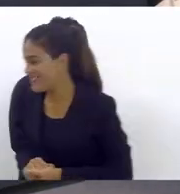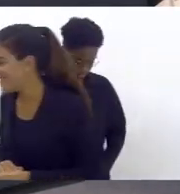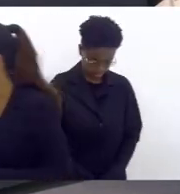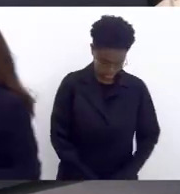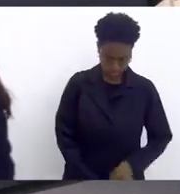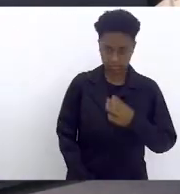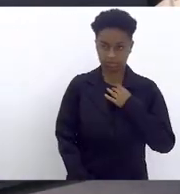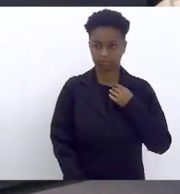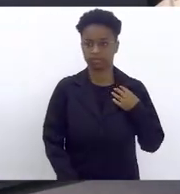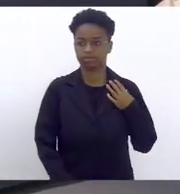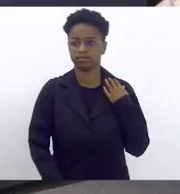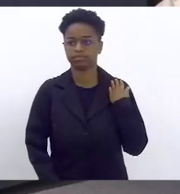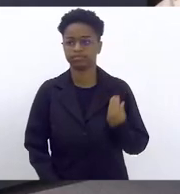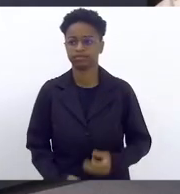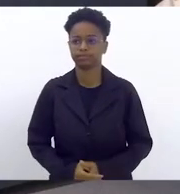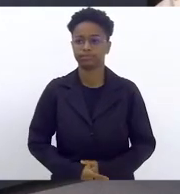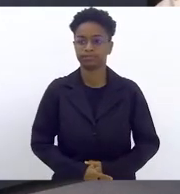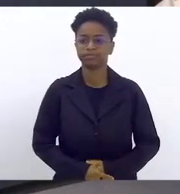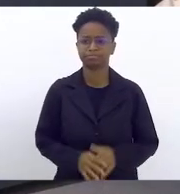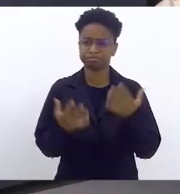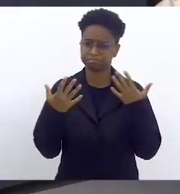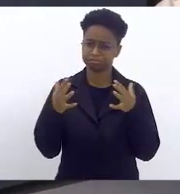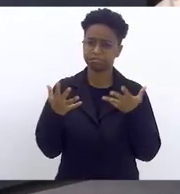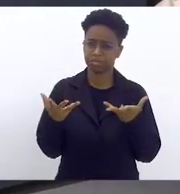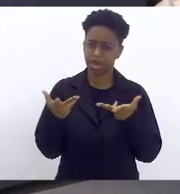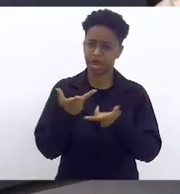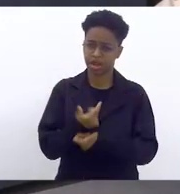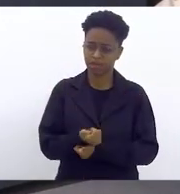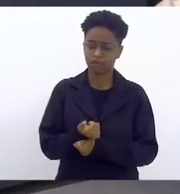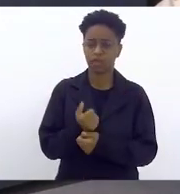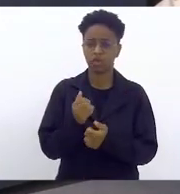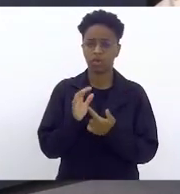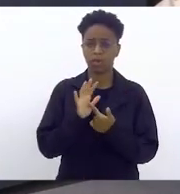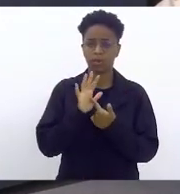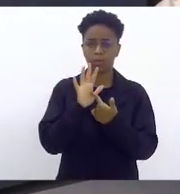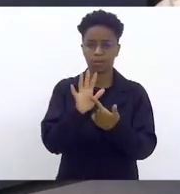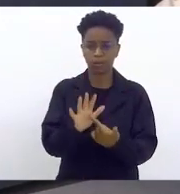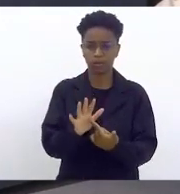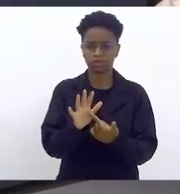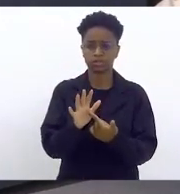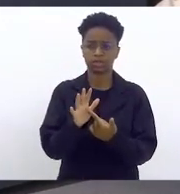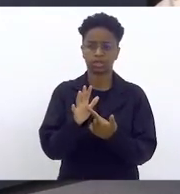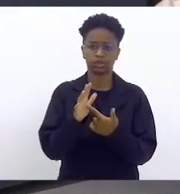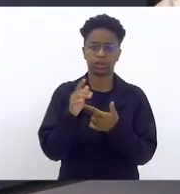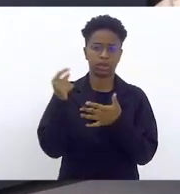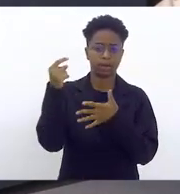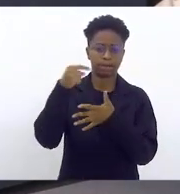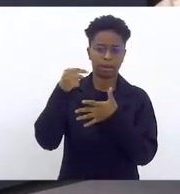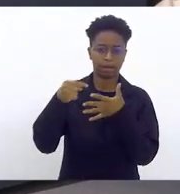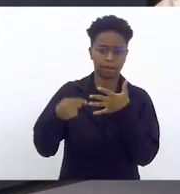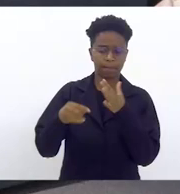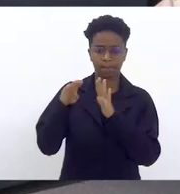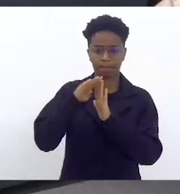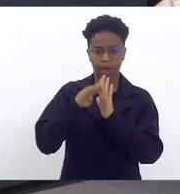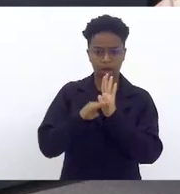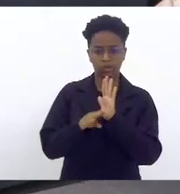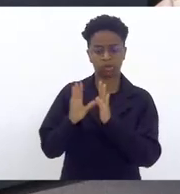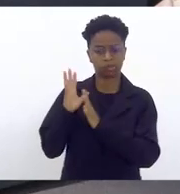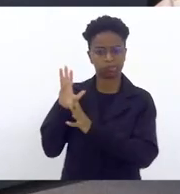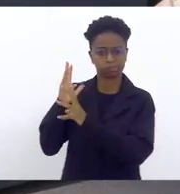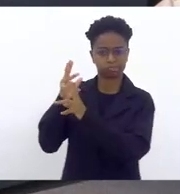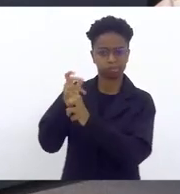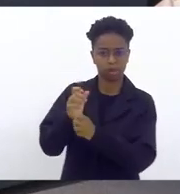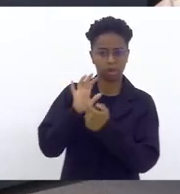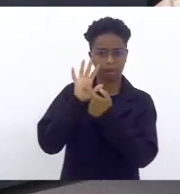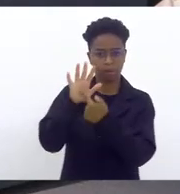Doutor temporal sempre muito brilhante nos trazendo aí não é fatos históricos importantes para